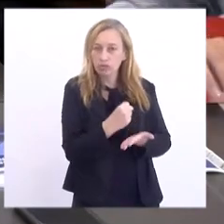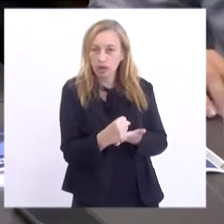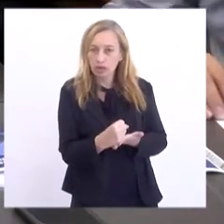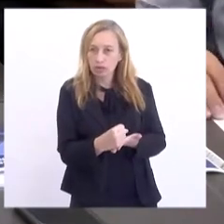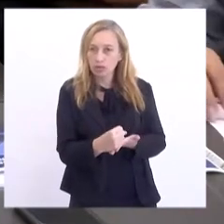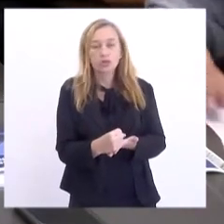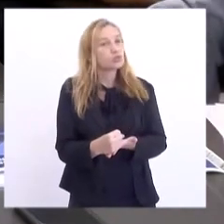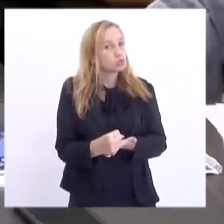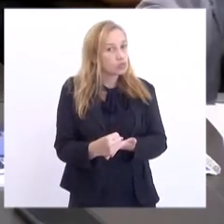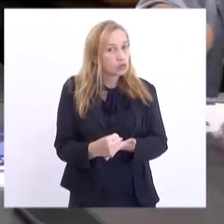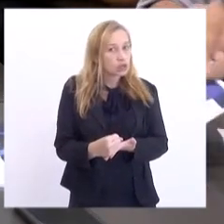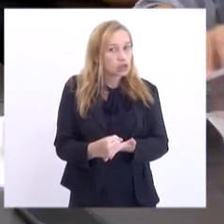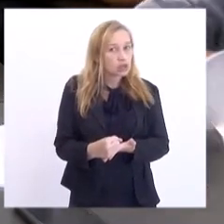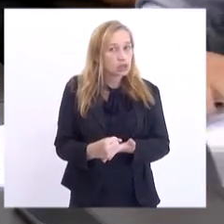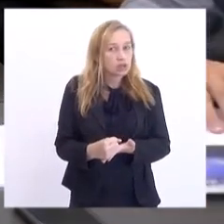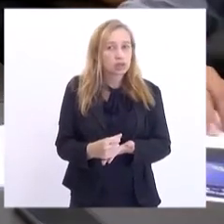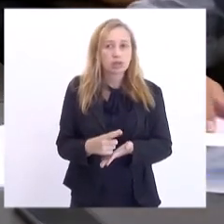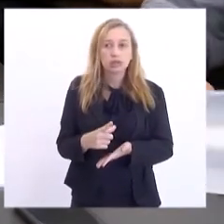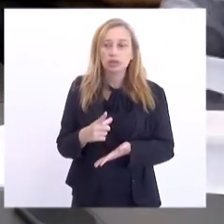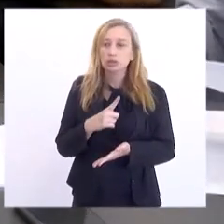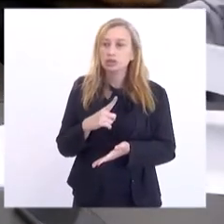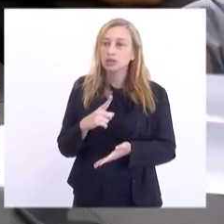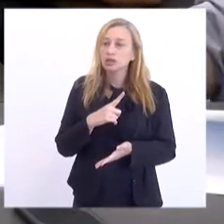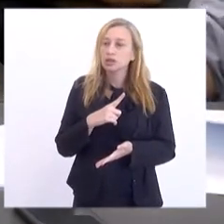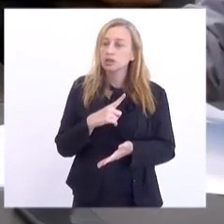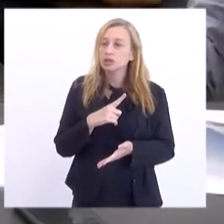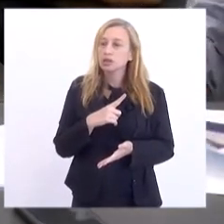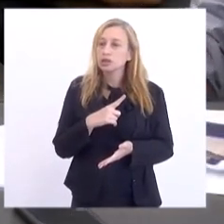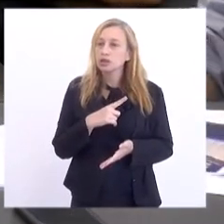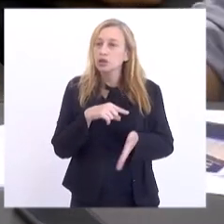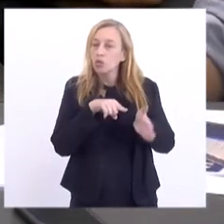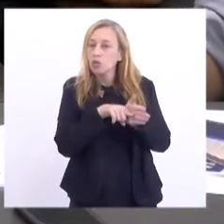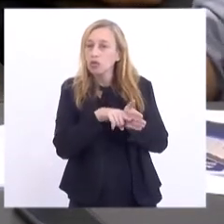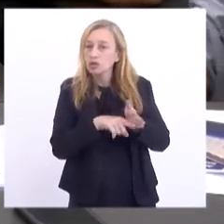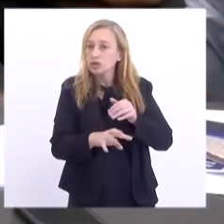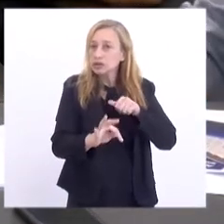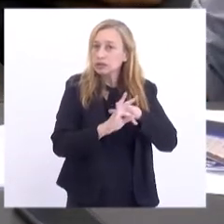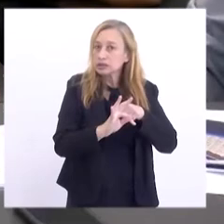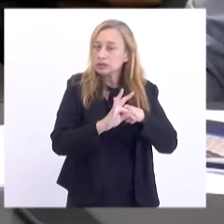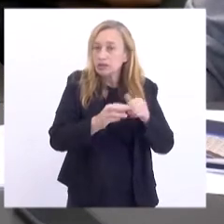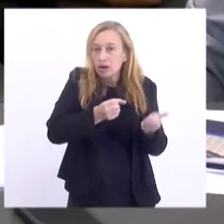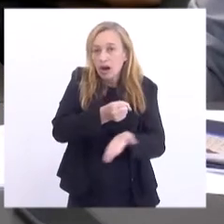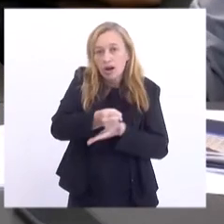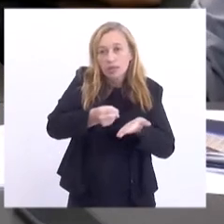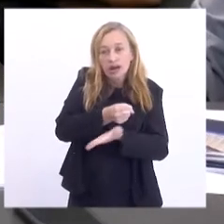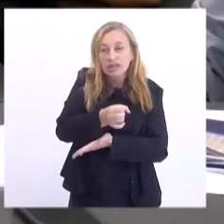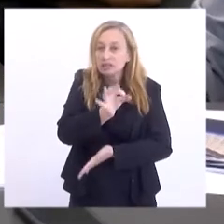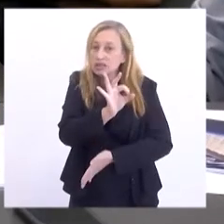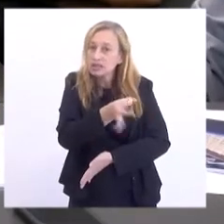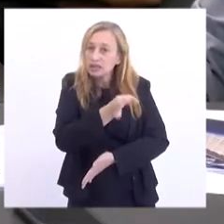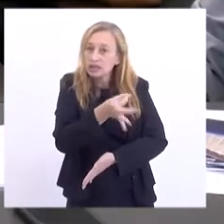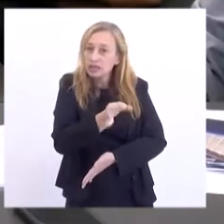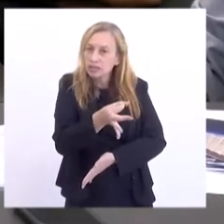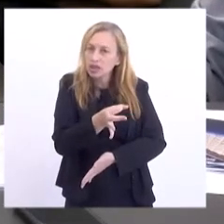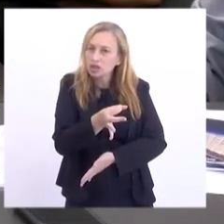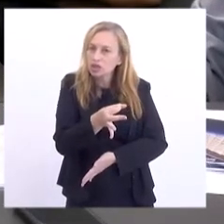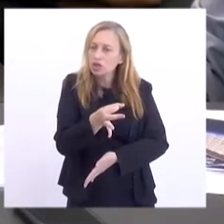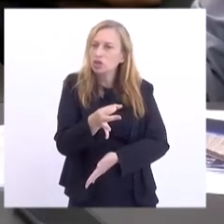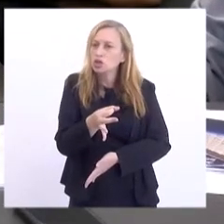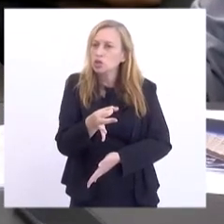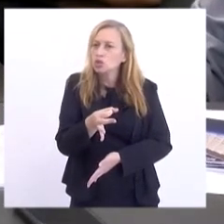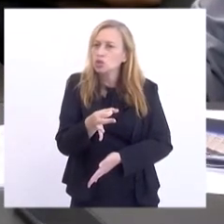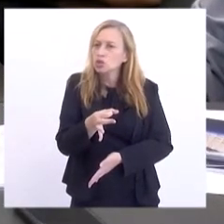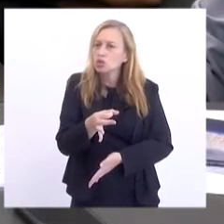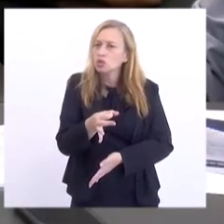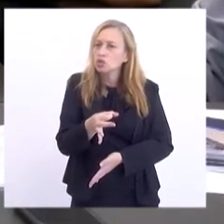quer dizer aqui existe um parecer técnico que embase exatamente aquilo